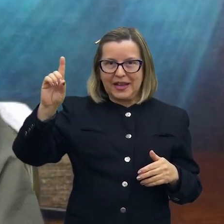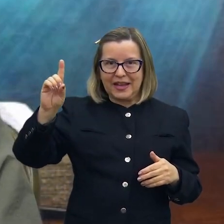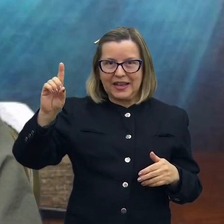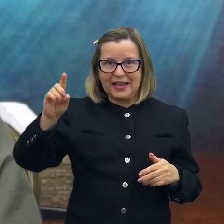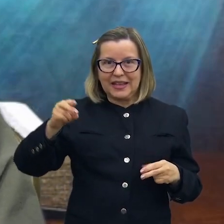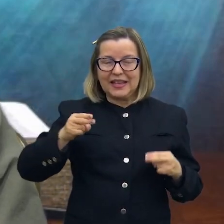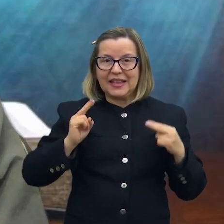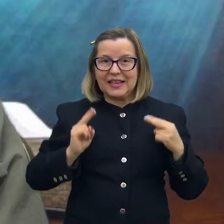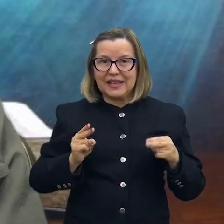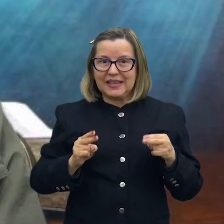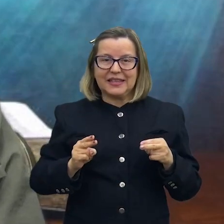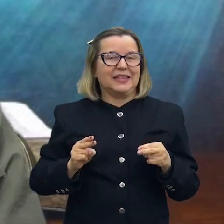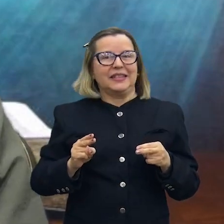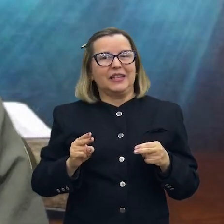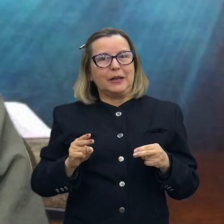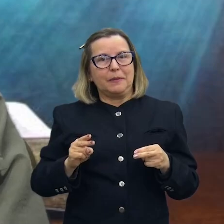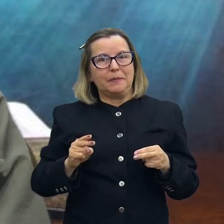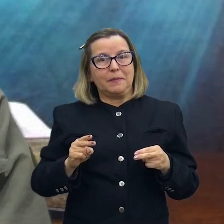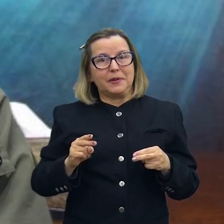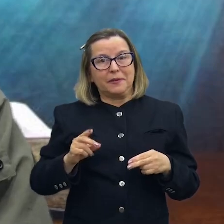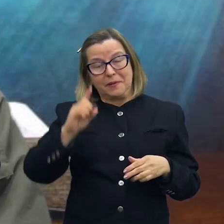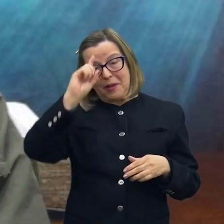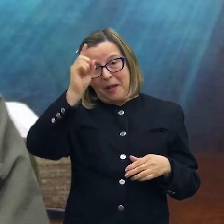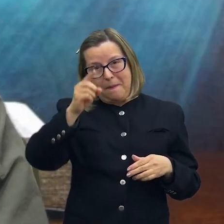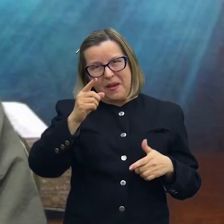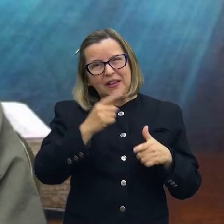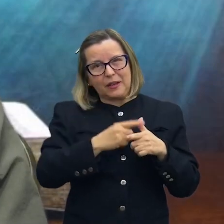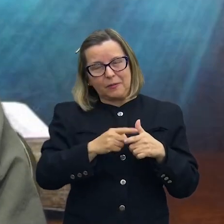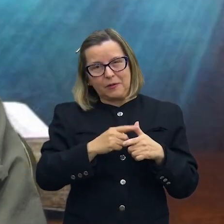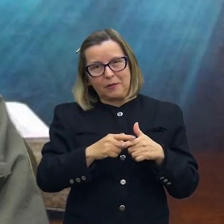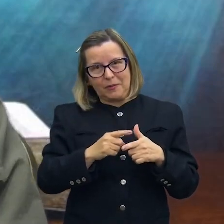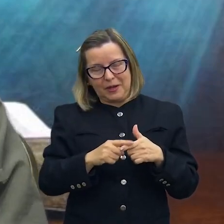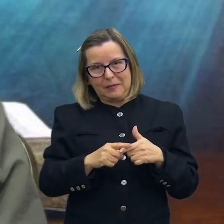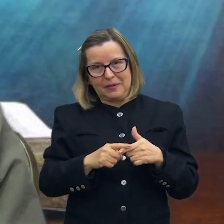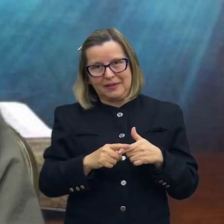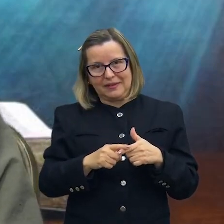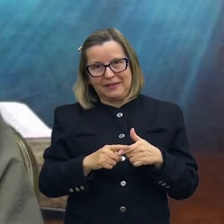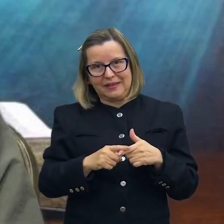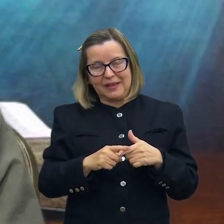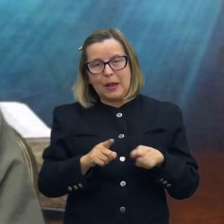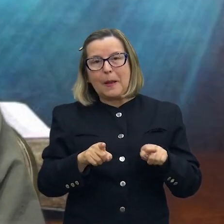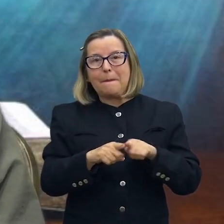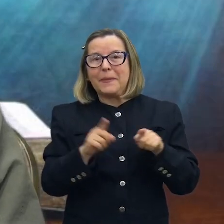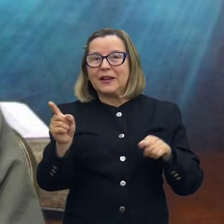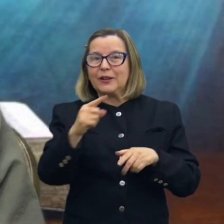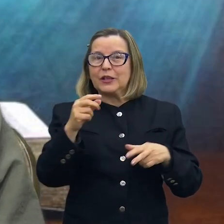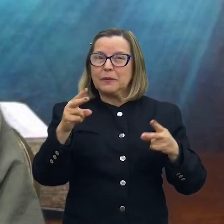de tragédias? Porque na tragédias nós encontramos a nós mesmos e sabemos que nós não temos condição.